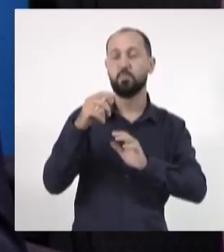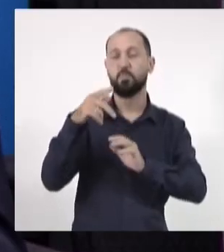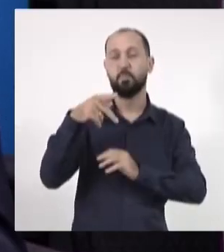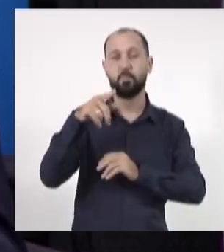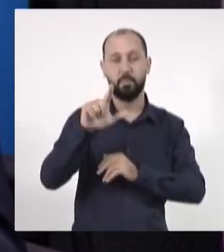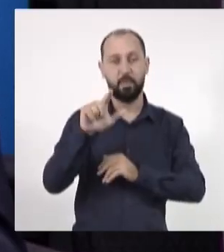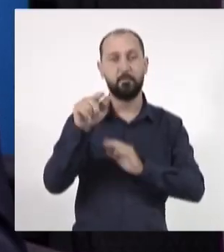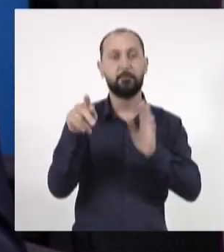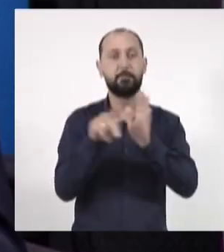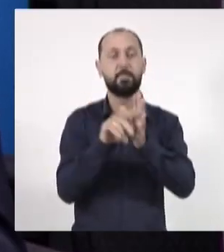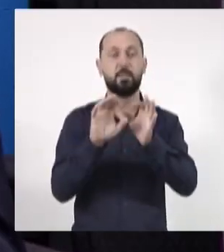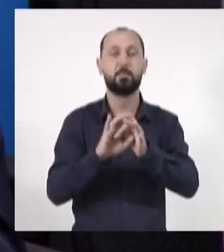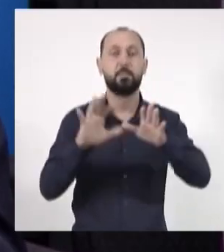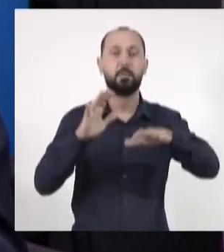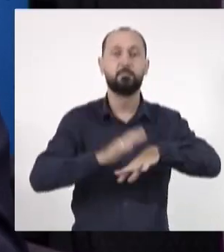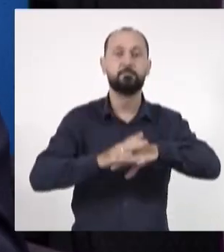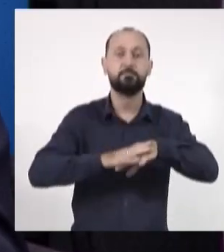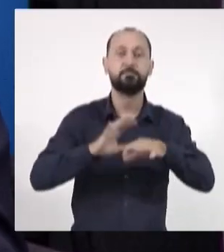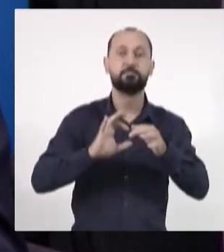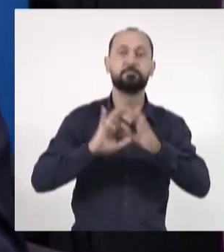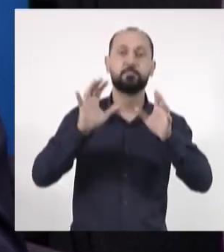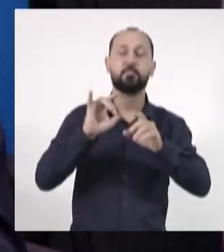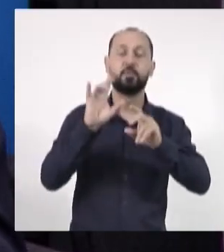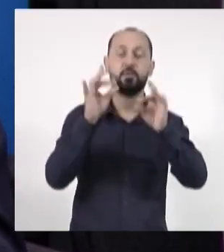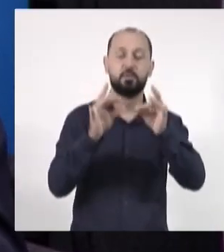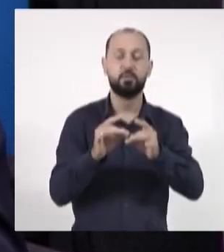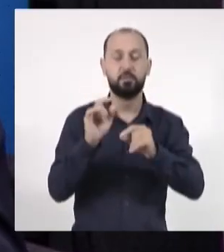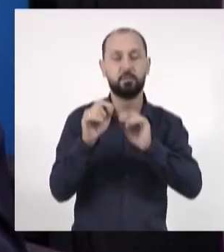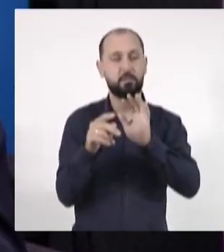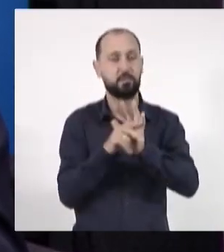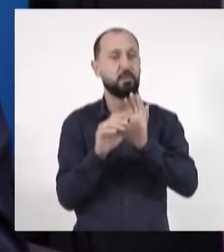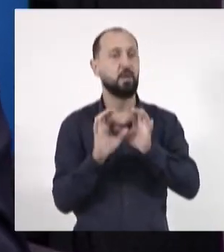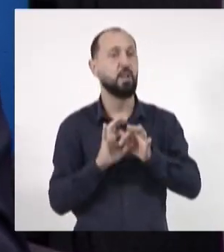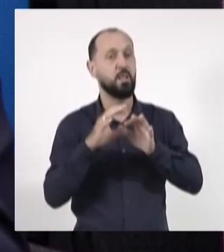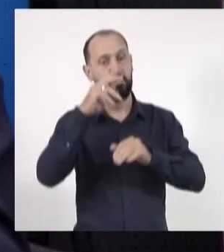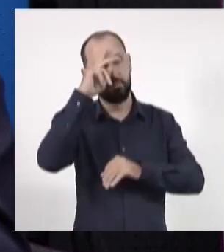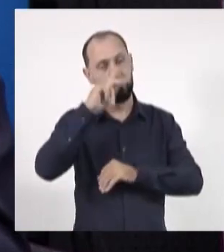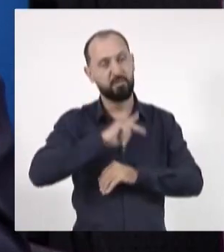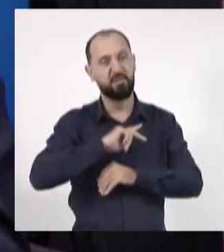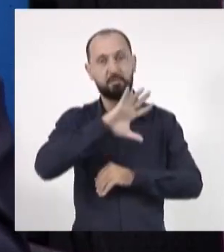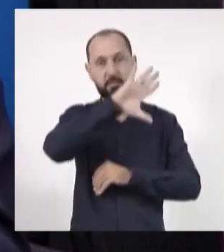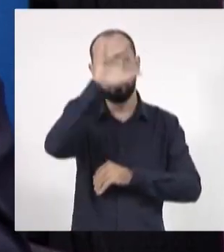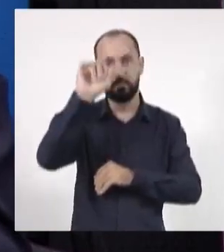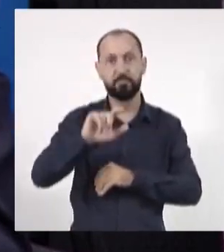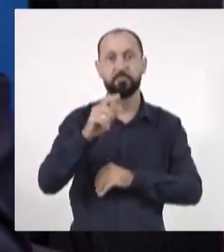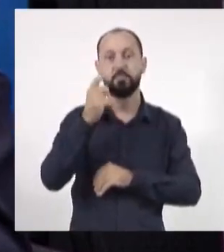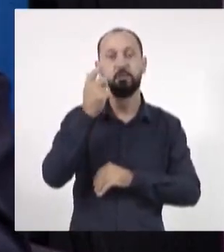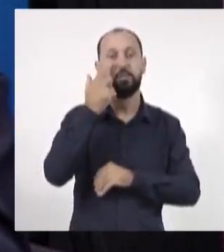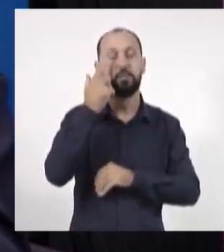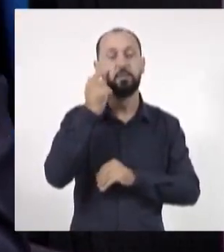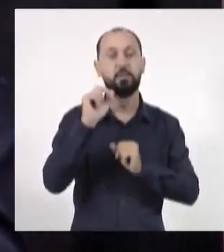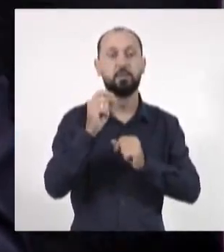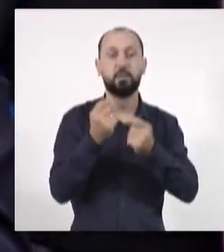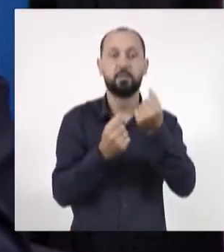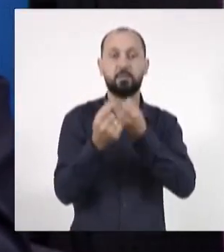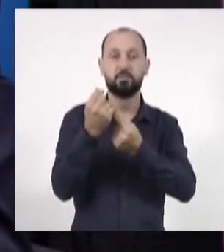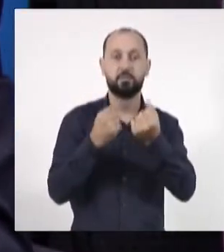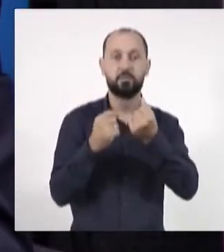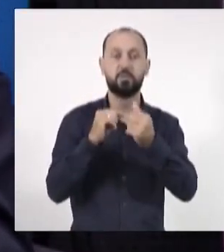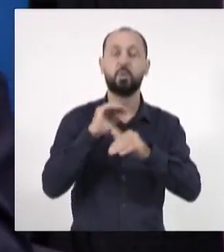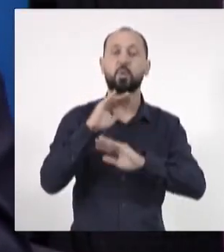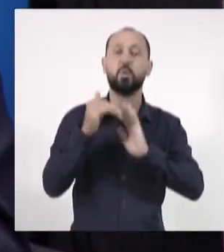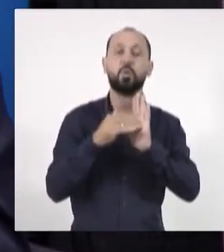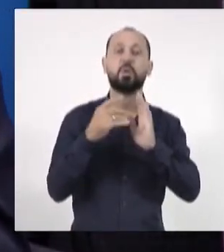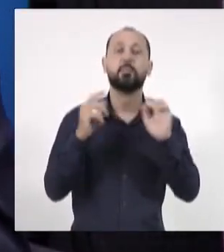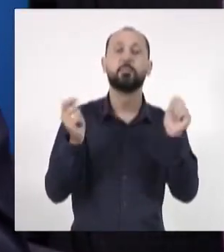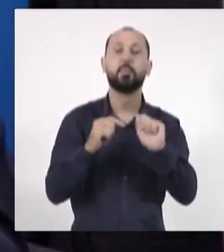específico para a questão da autonomia. Então, além de toda a questão do Pacto Federativo, a autonomia, vamos dizer, o Mato Grosso do Sul, quando nós olhamos a nossa economia, tudo aquilo